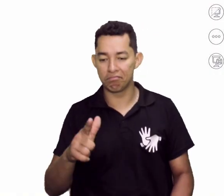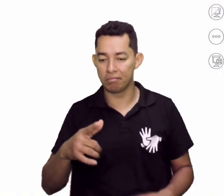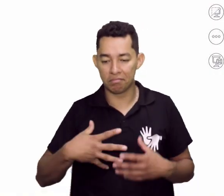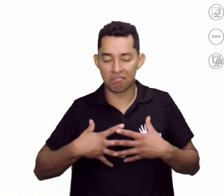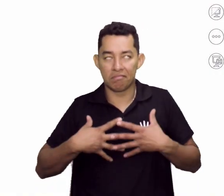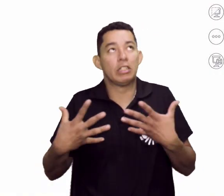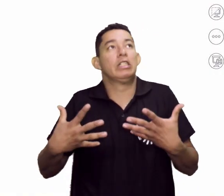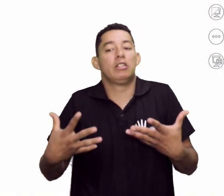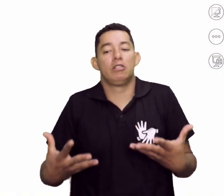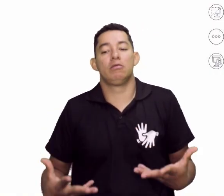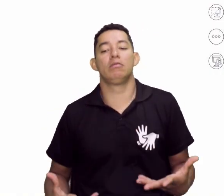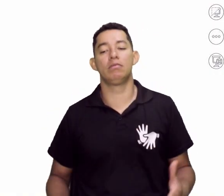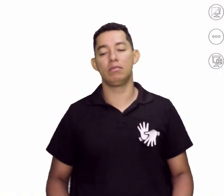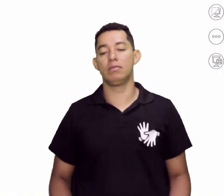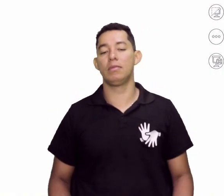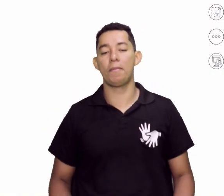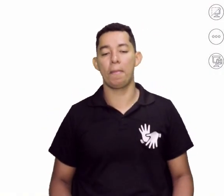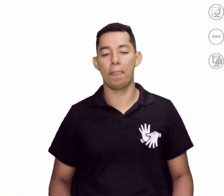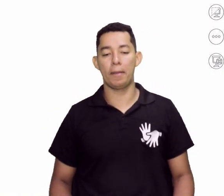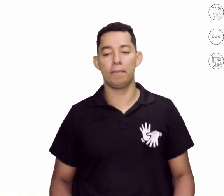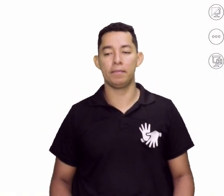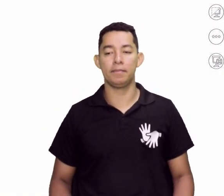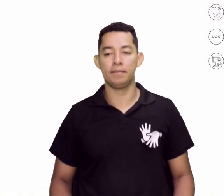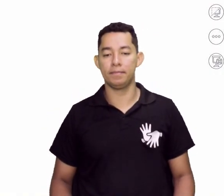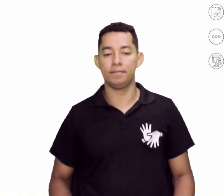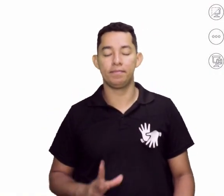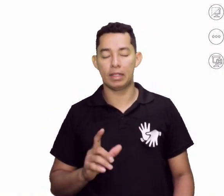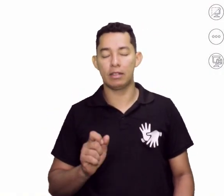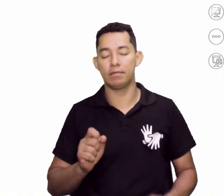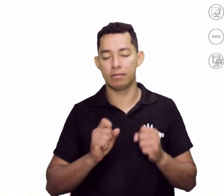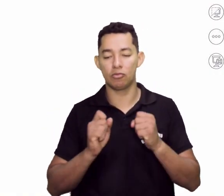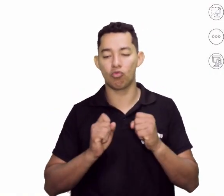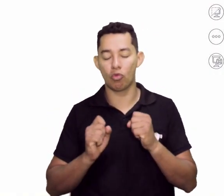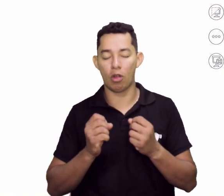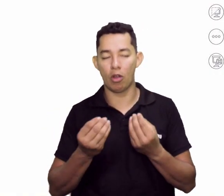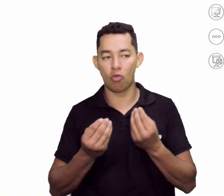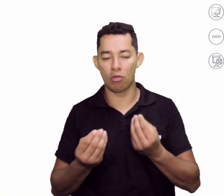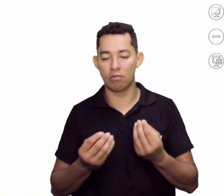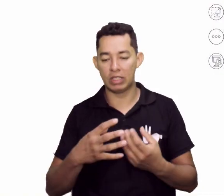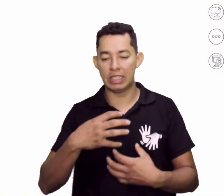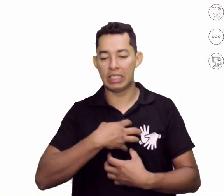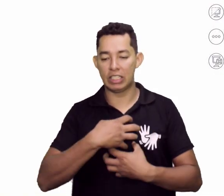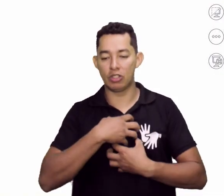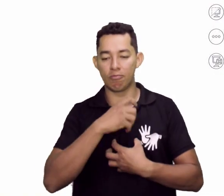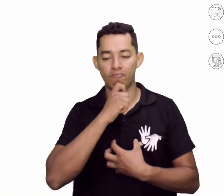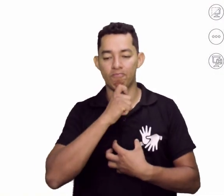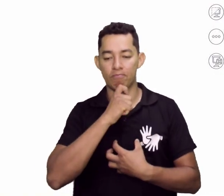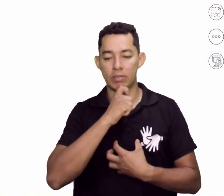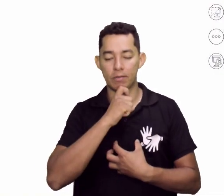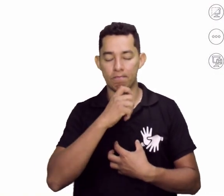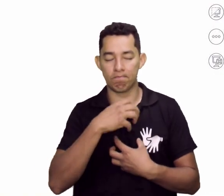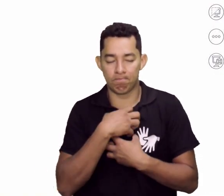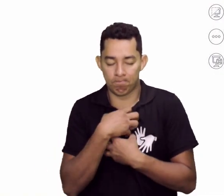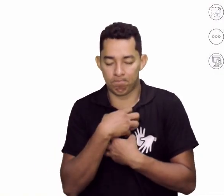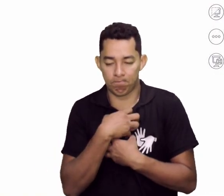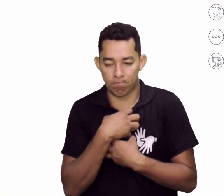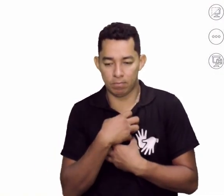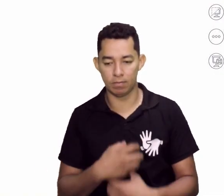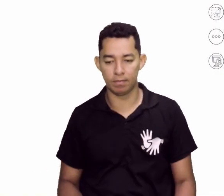né? Então fica meio ali frio. É preciso que a pessoa que